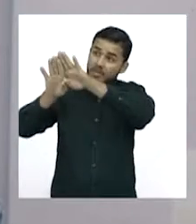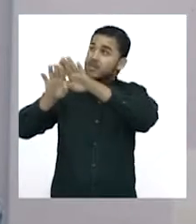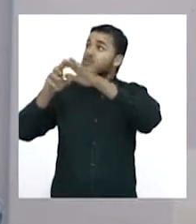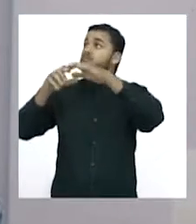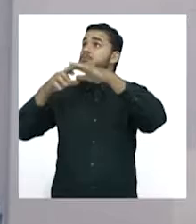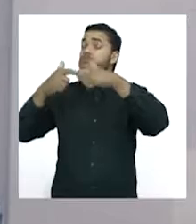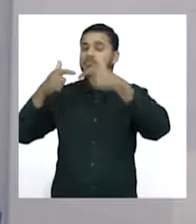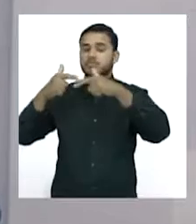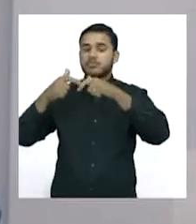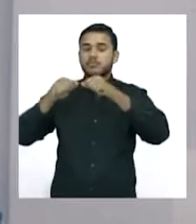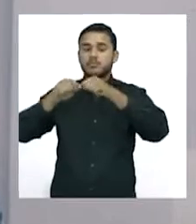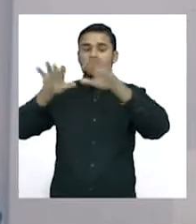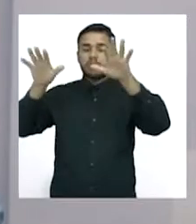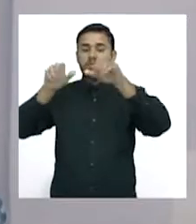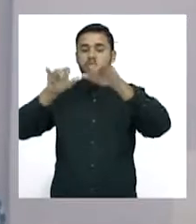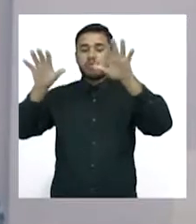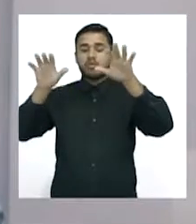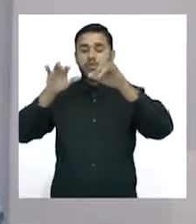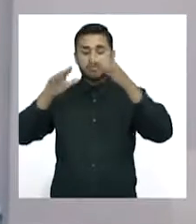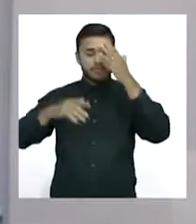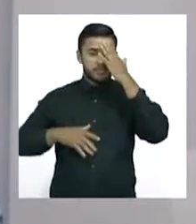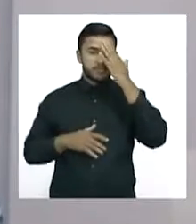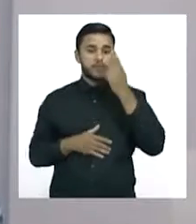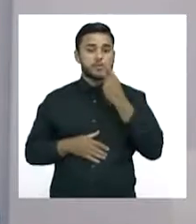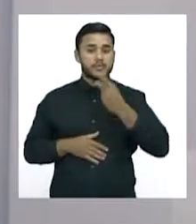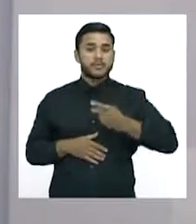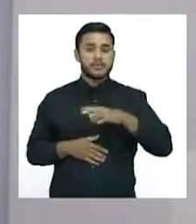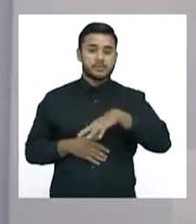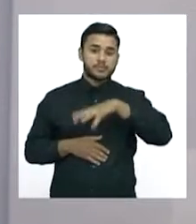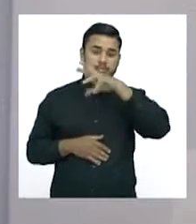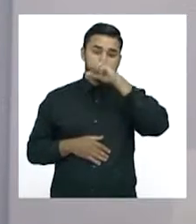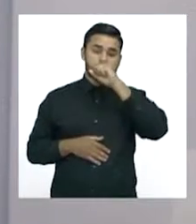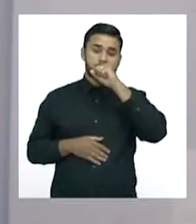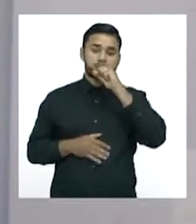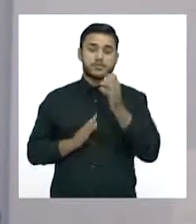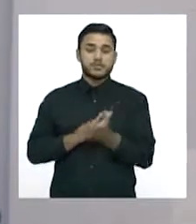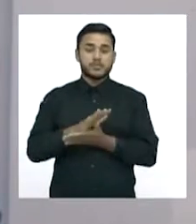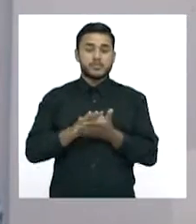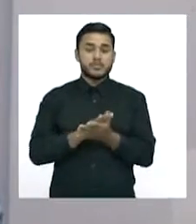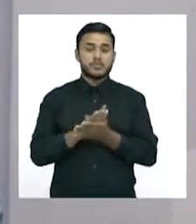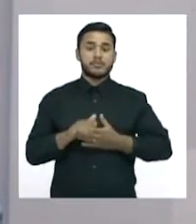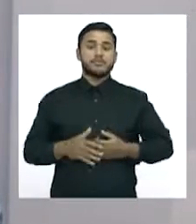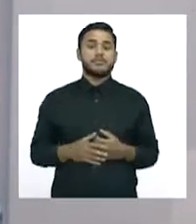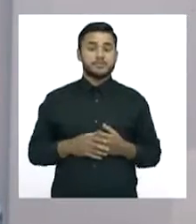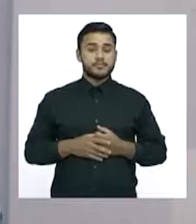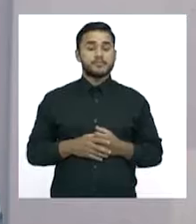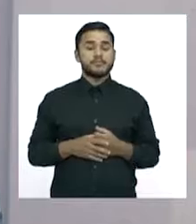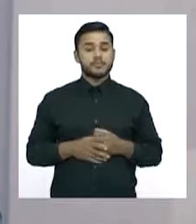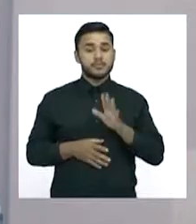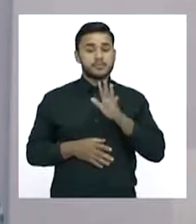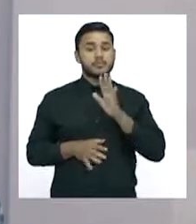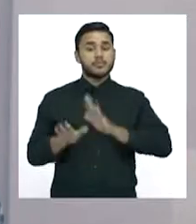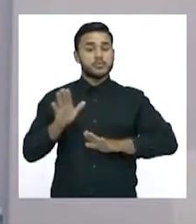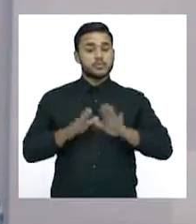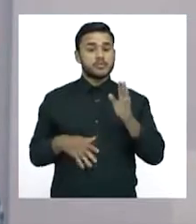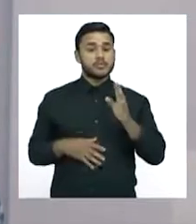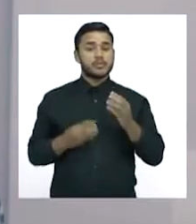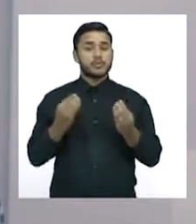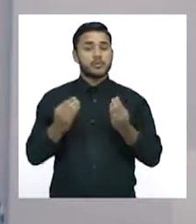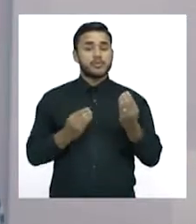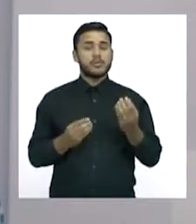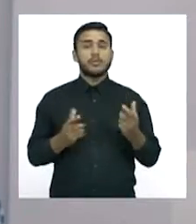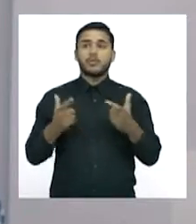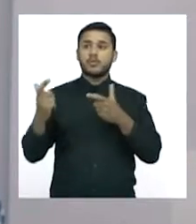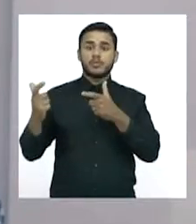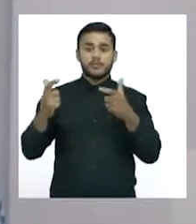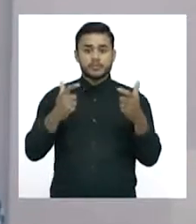tanta resistência assim e acabam por você não conseguir aspirar e causar a doença. Mas realmente chama a atenção todo